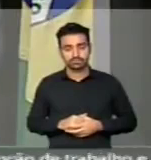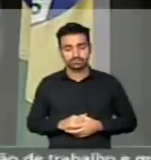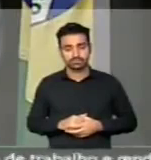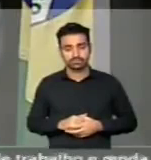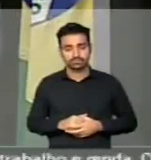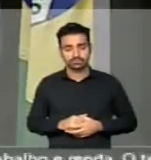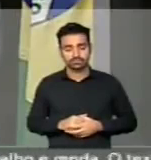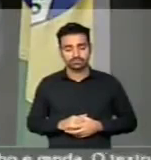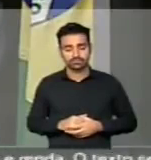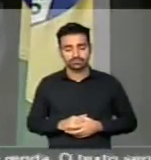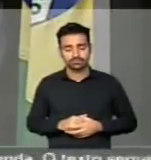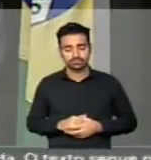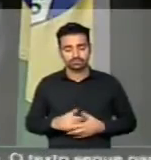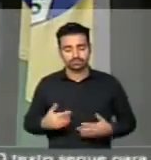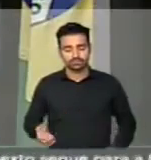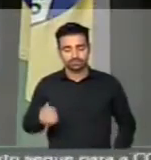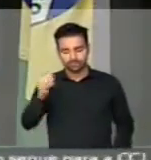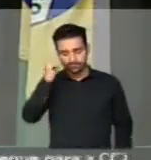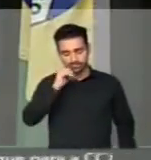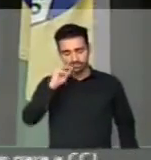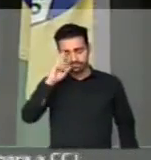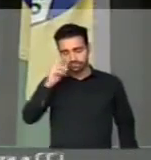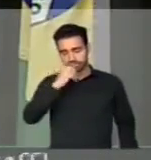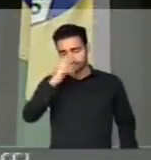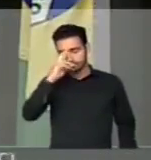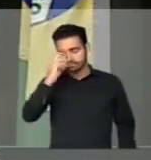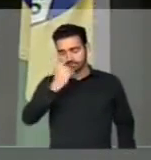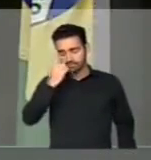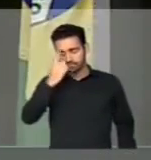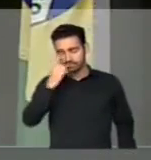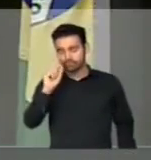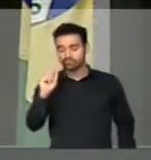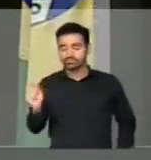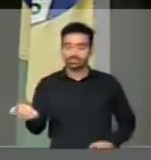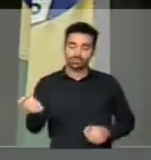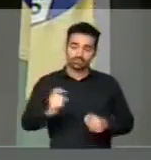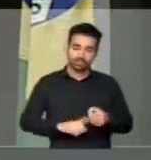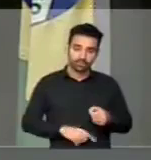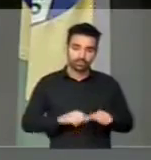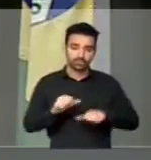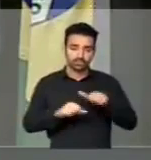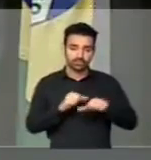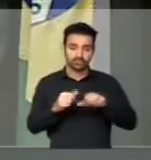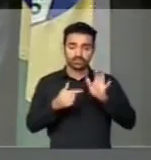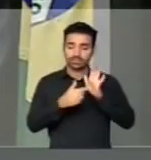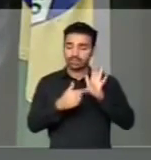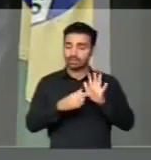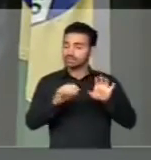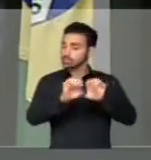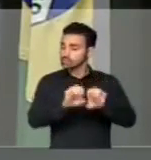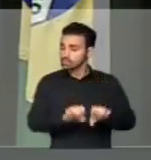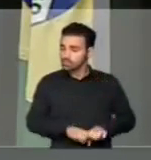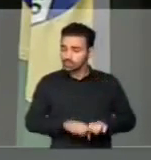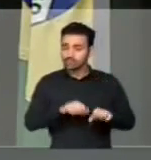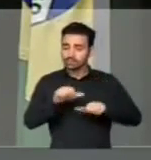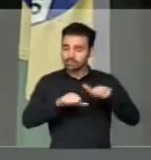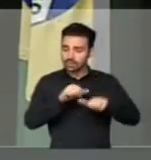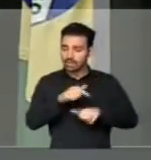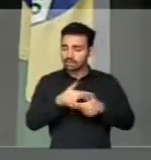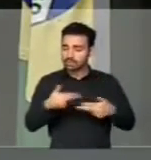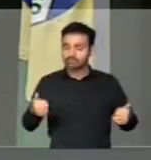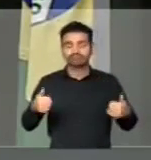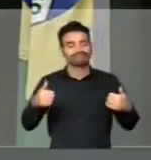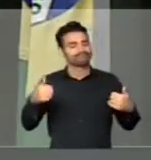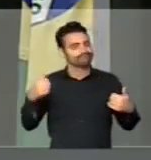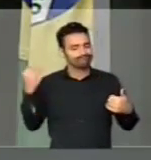Considero, senhoras e senhores deputados, que a retomada das reformas estruturais é condição